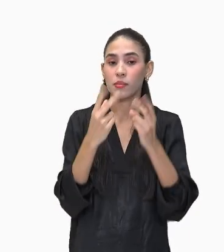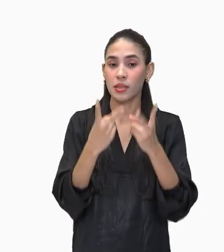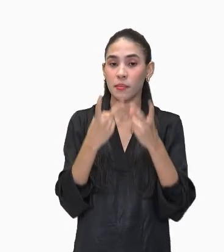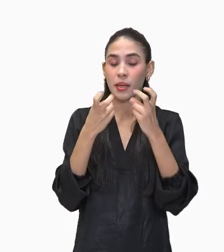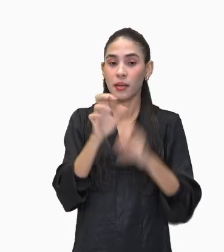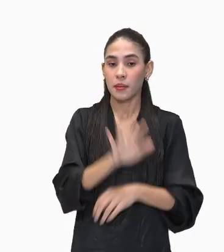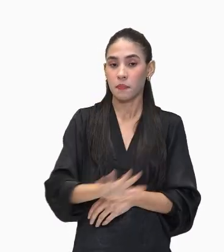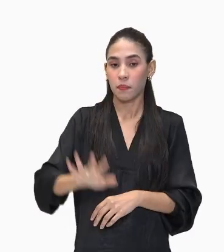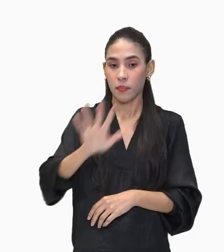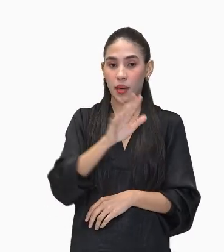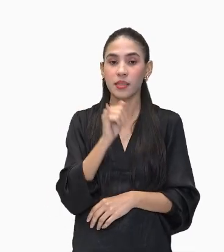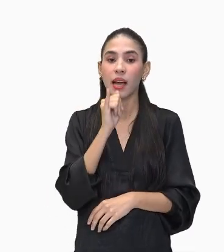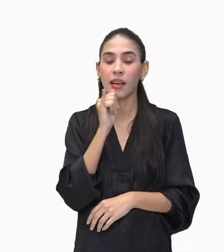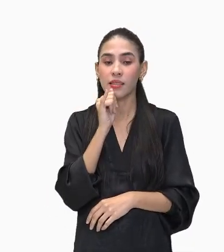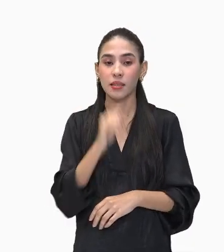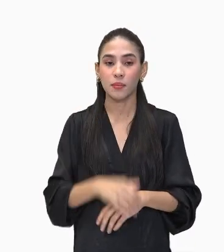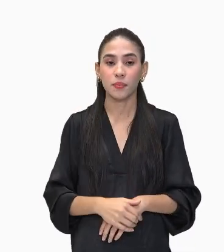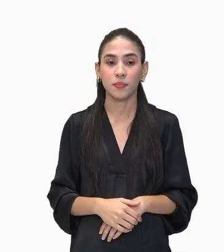que aqui